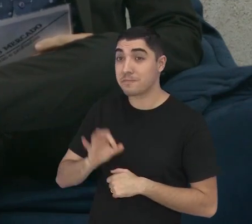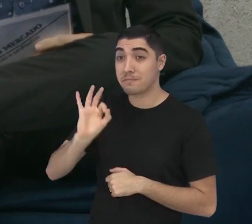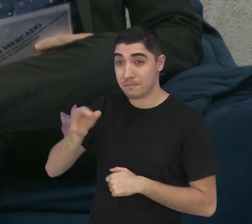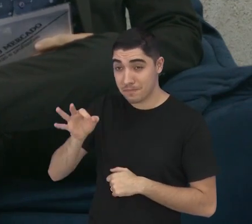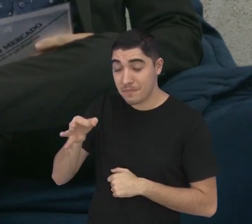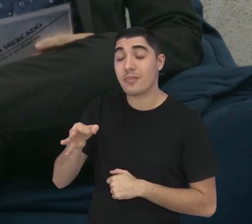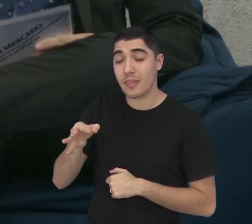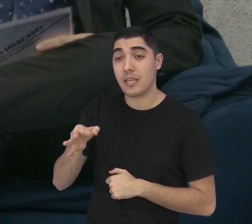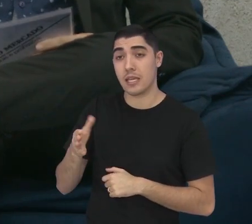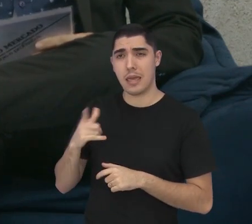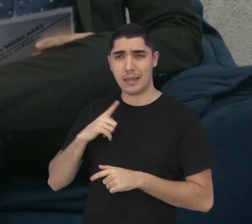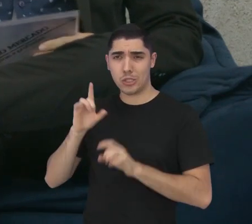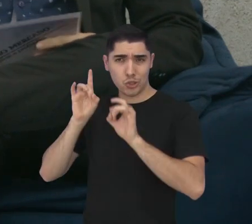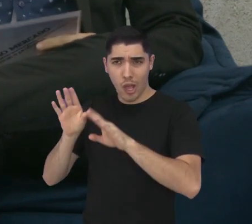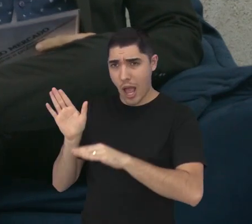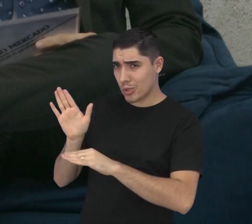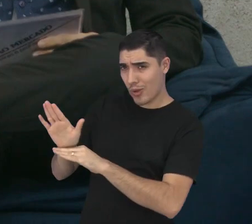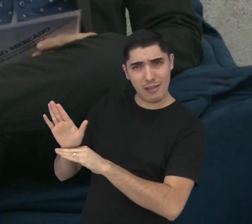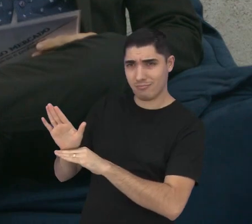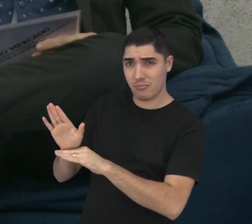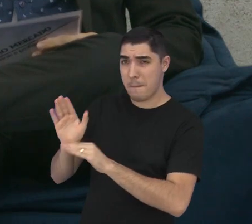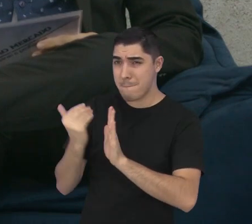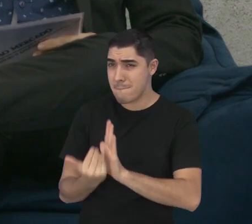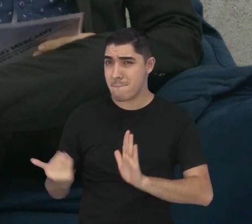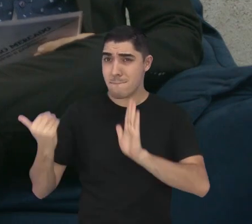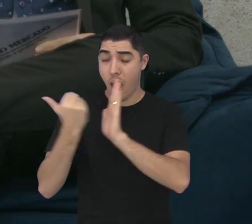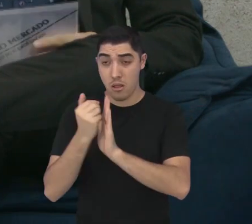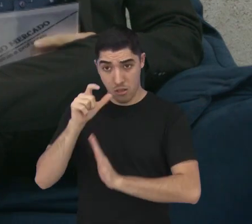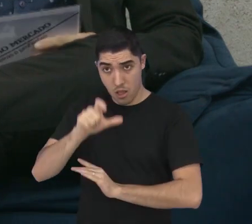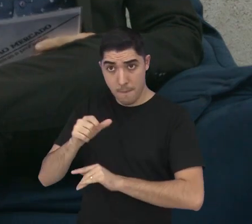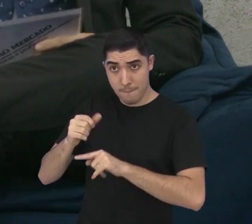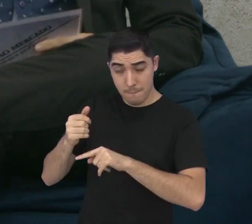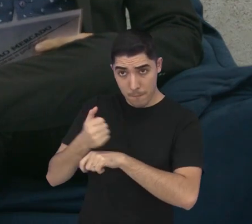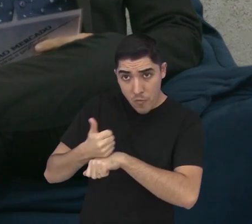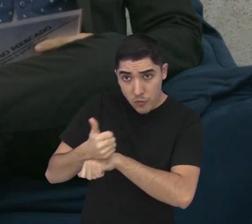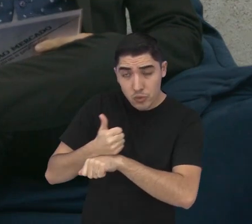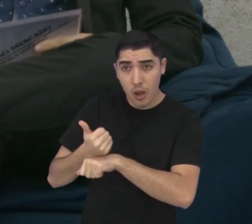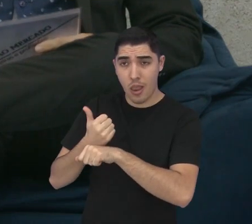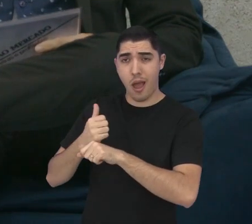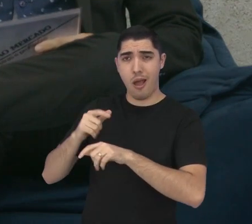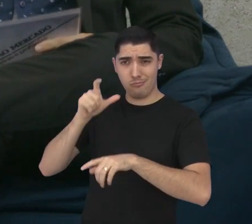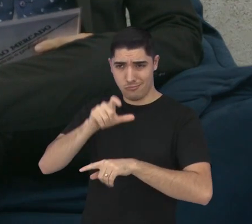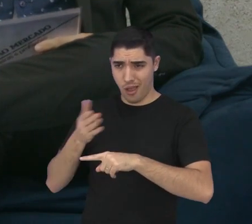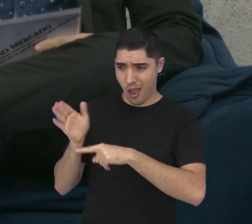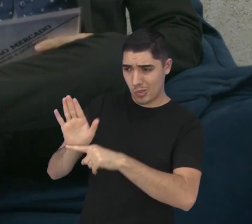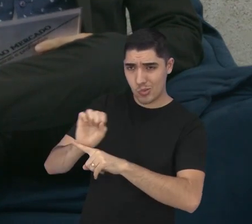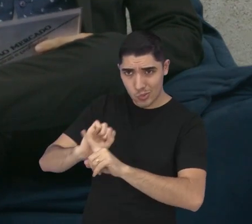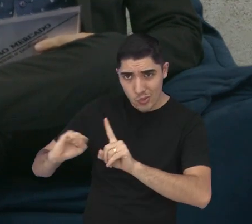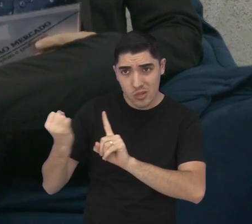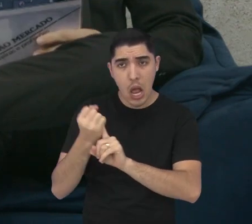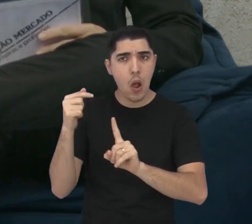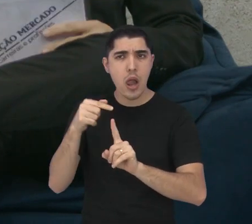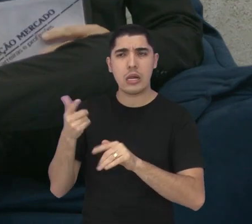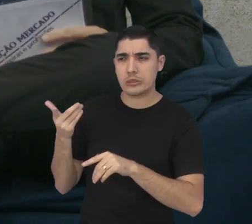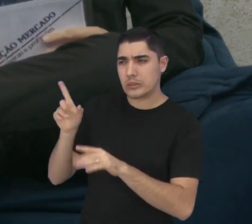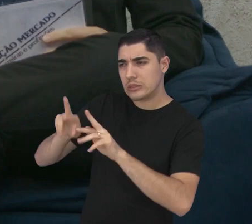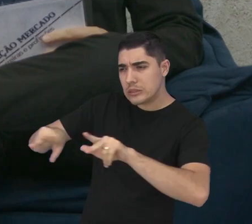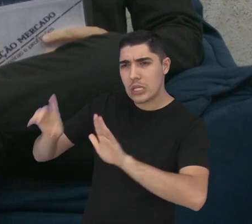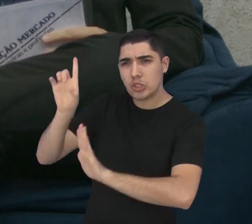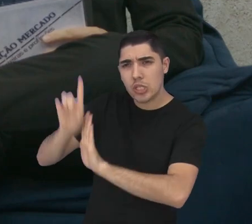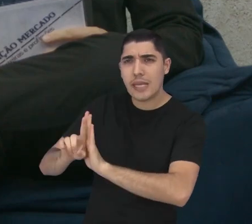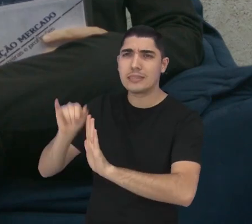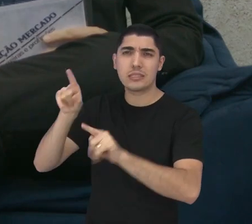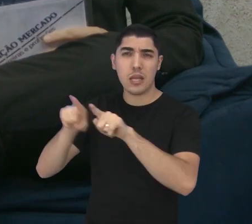E vai muito além do ato de ajudar. Estes profissionais são responsáveis por proteger e garantir os nossos direitos, combater